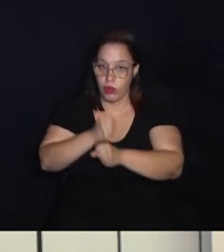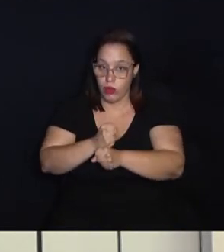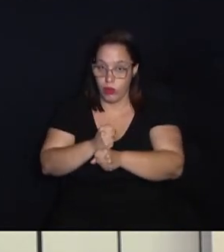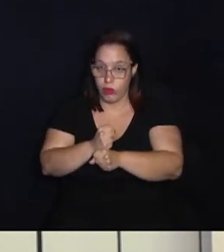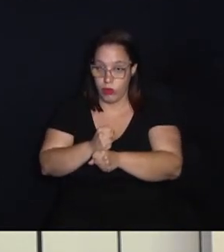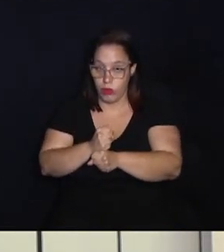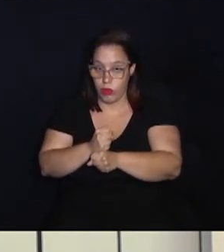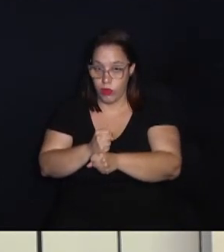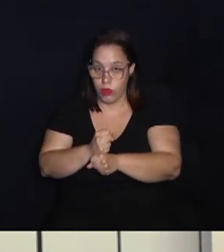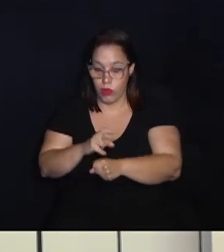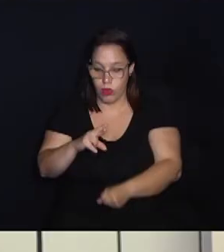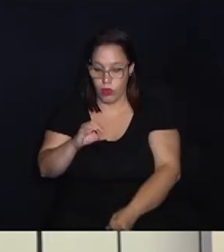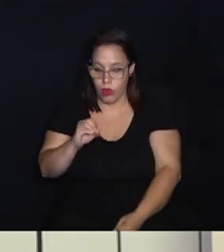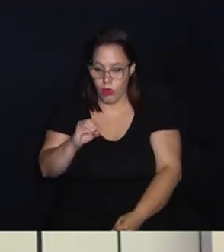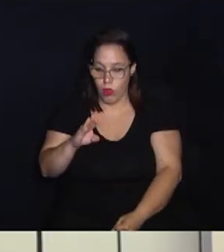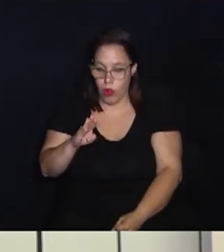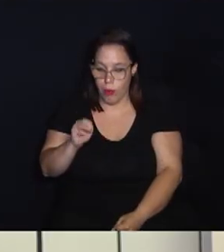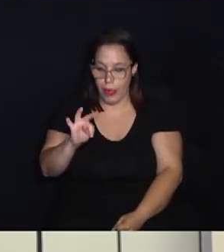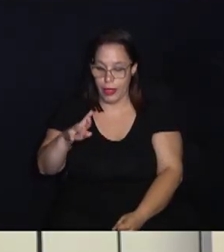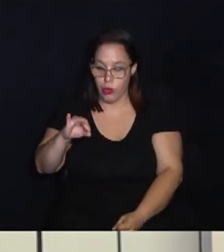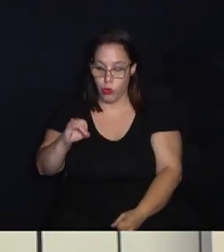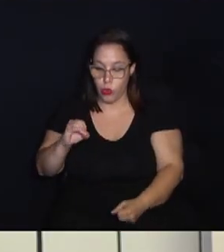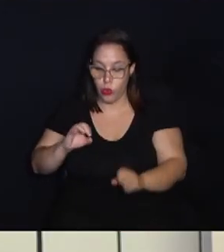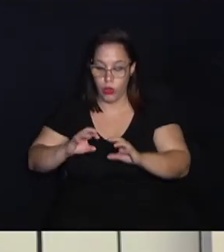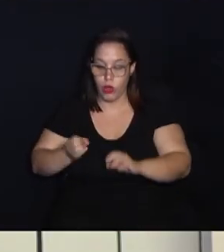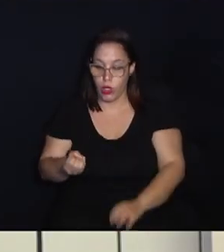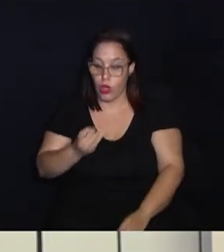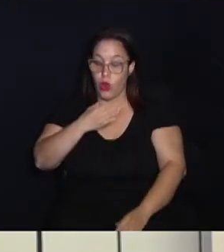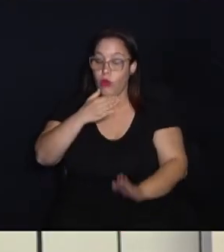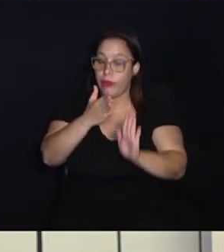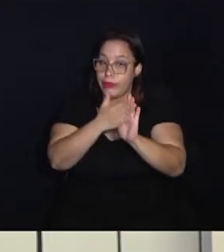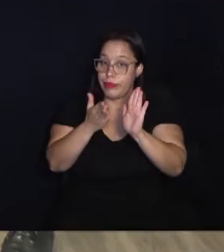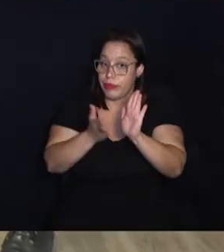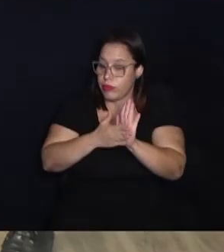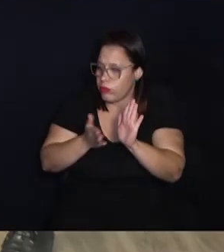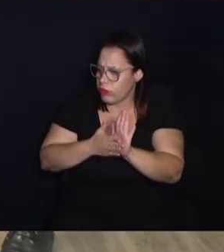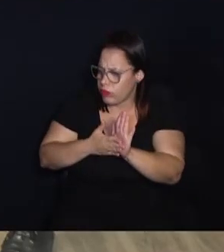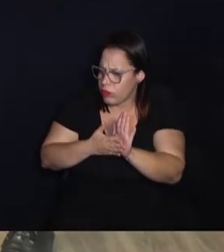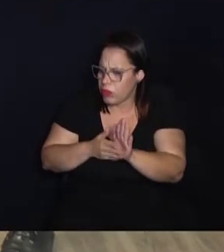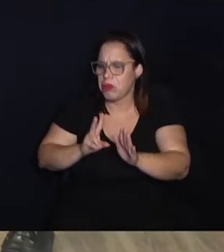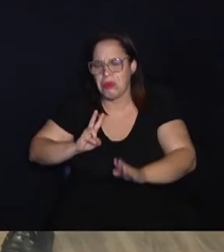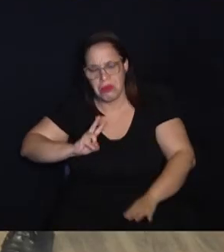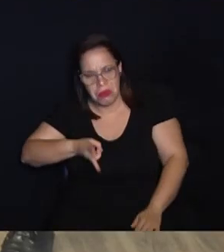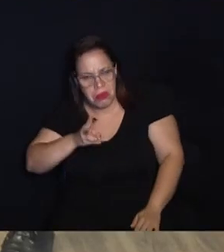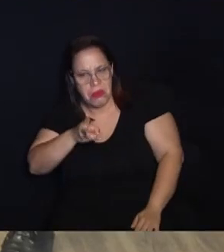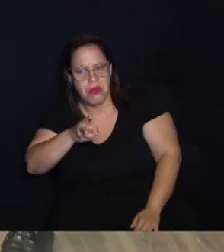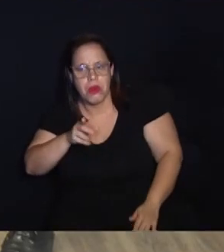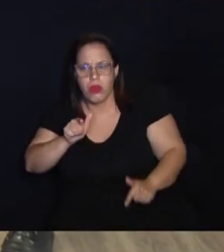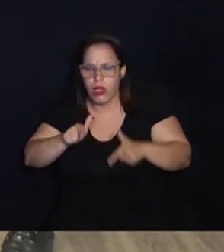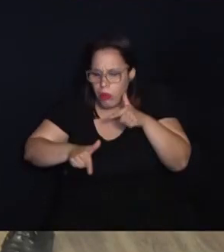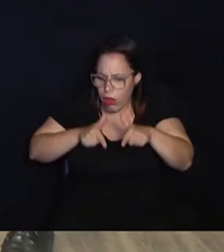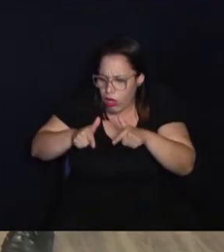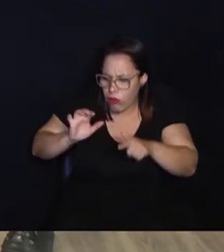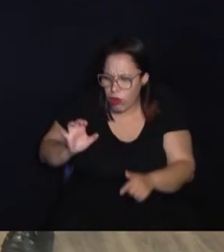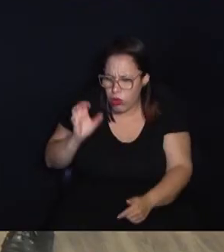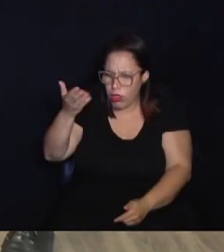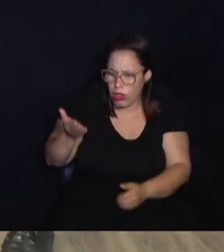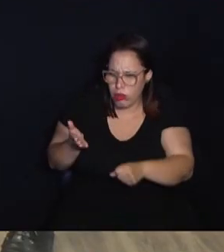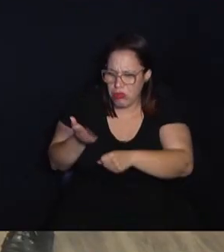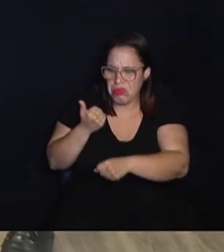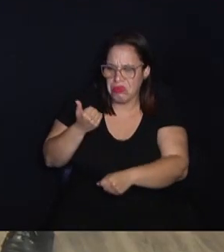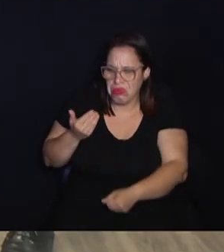vereador Roberto Alves. Essa nova configuração é para dar uma continuidade no trabalho que fora realizado na